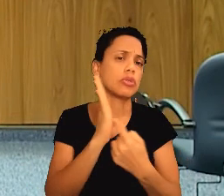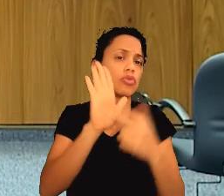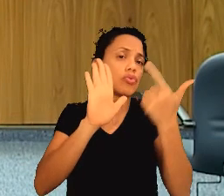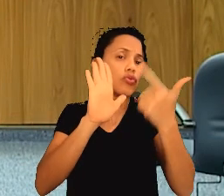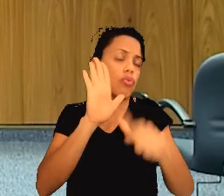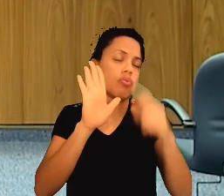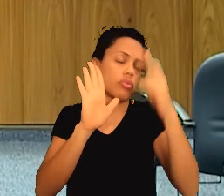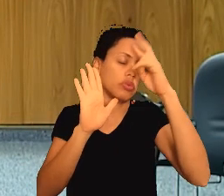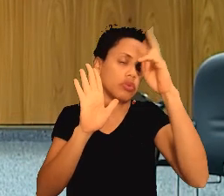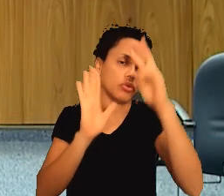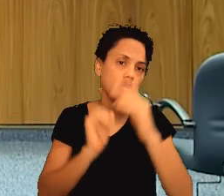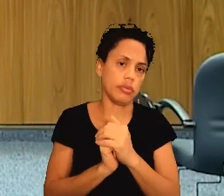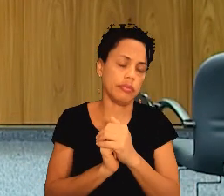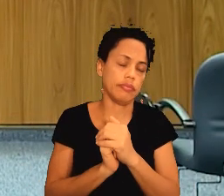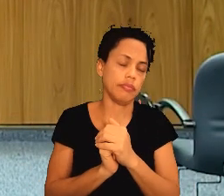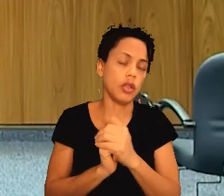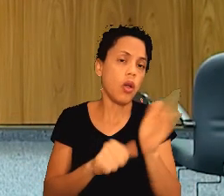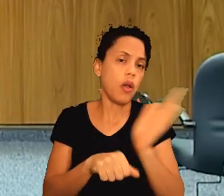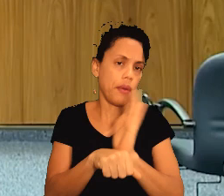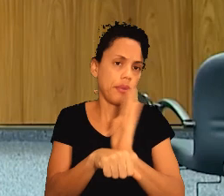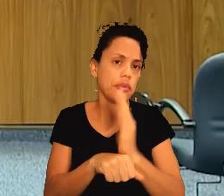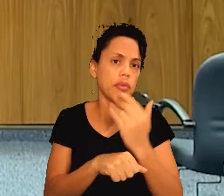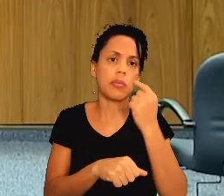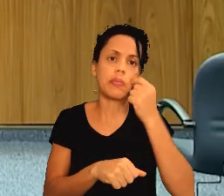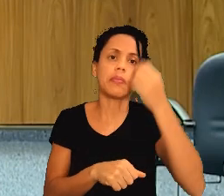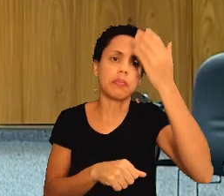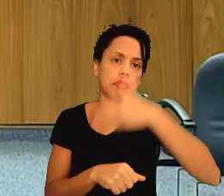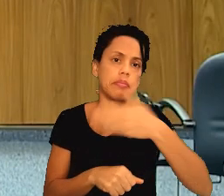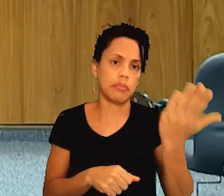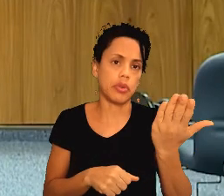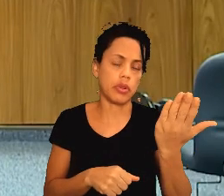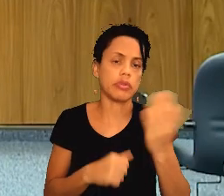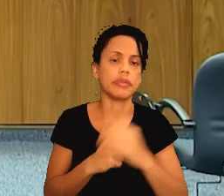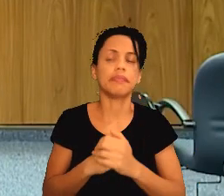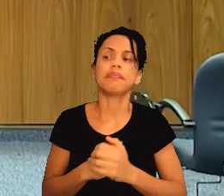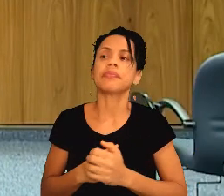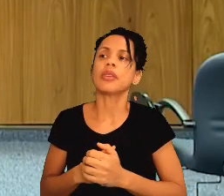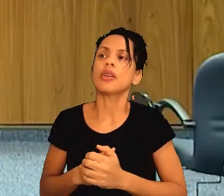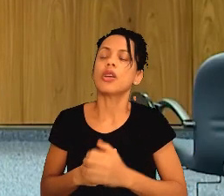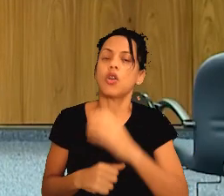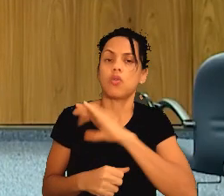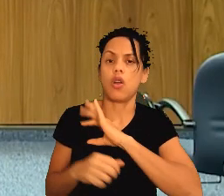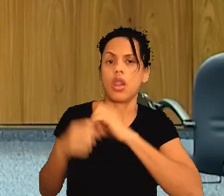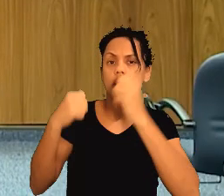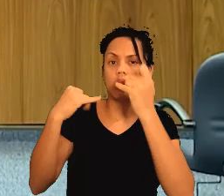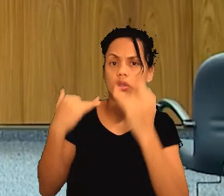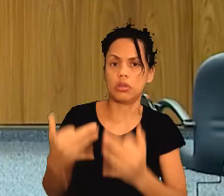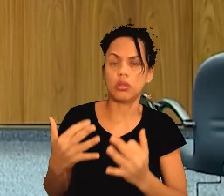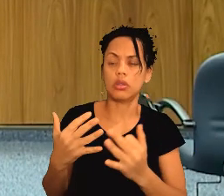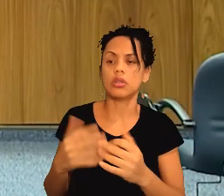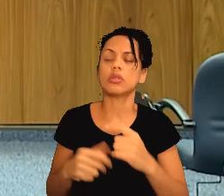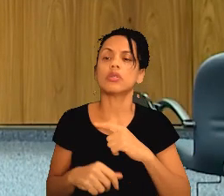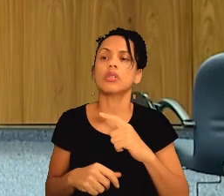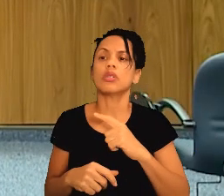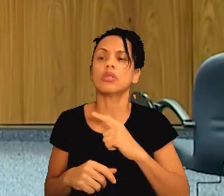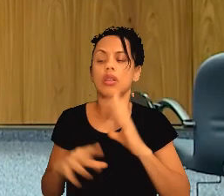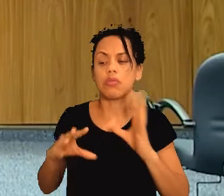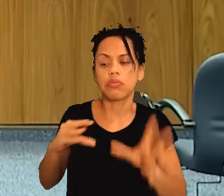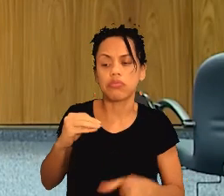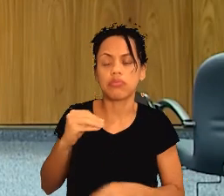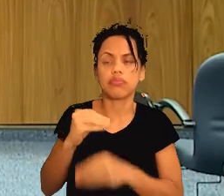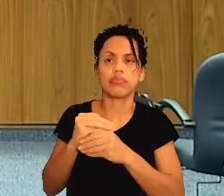Porque, como os colegas bem falaram, e o vídeo bem mostra, essa polêmica tese do marco temporal e o